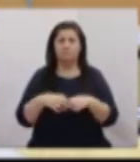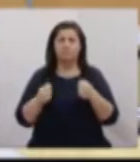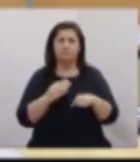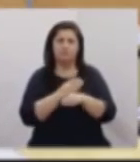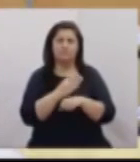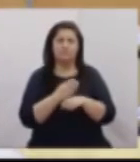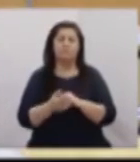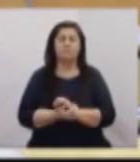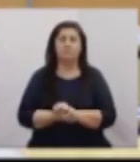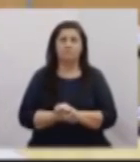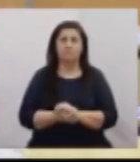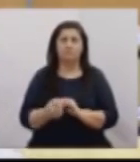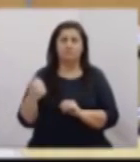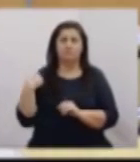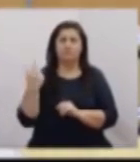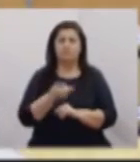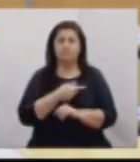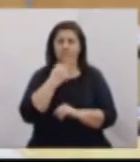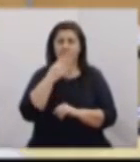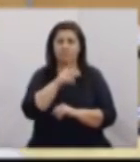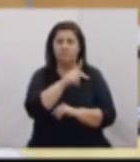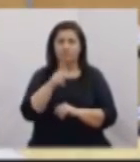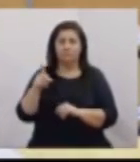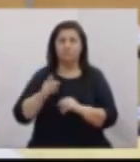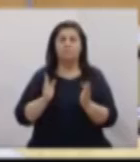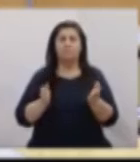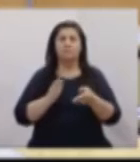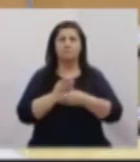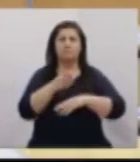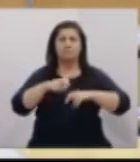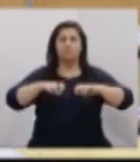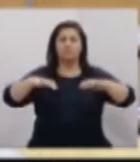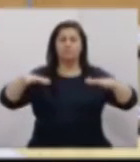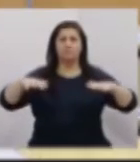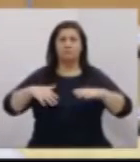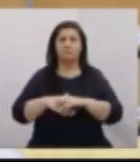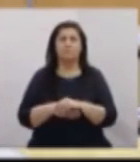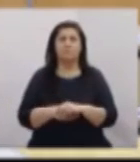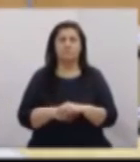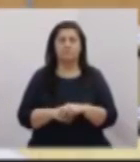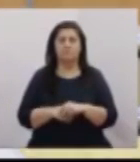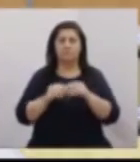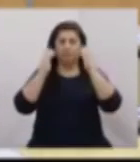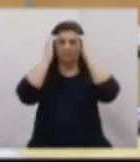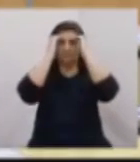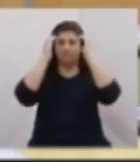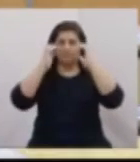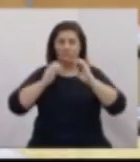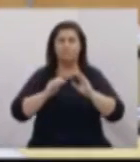obrigatória, requeremos ao excelentíssimo senhor presidente dessa casa, ouvido e aprovado pelo egrégio plenário, cumpridas as